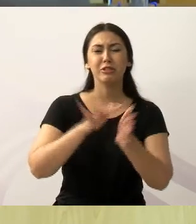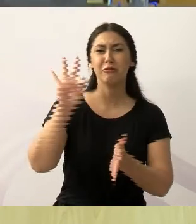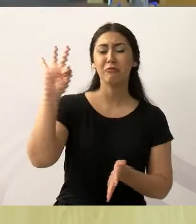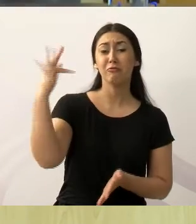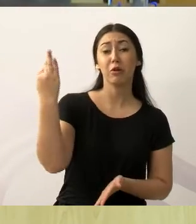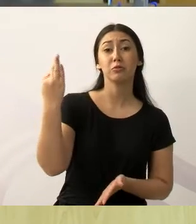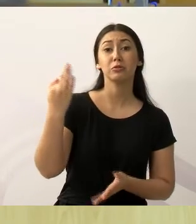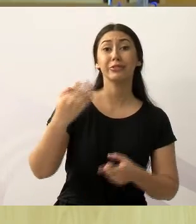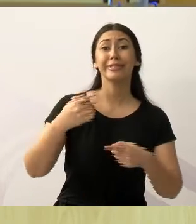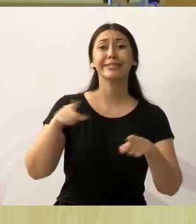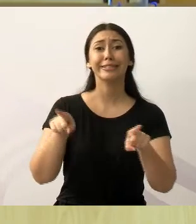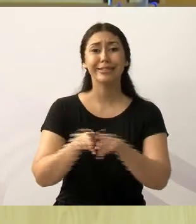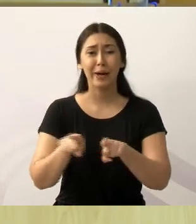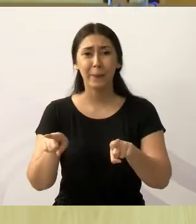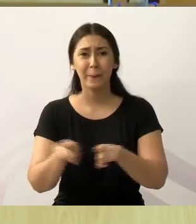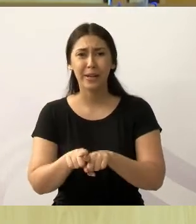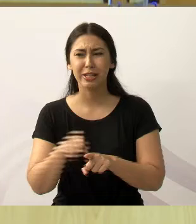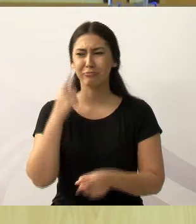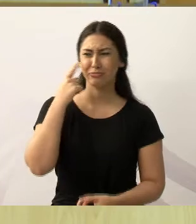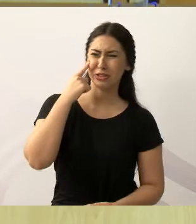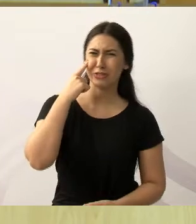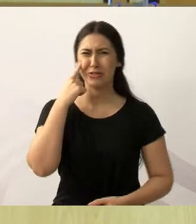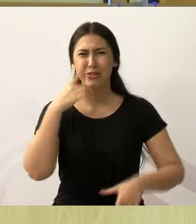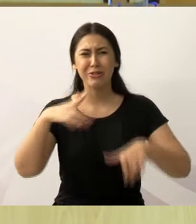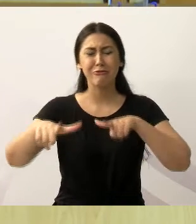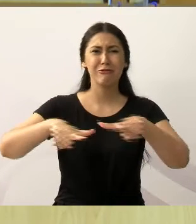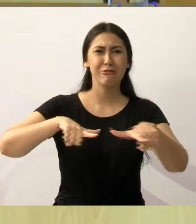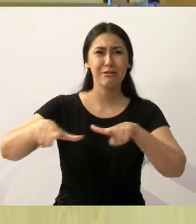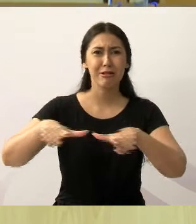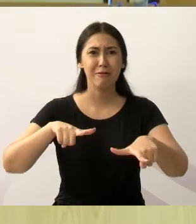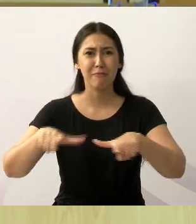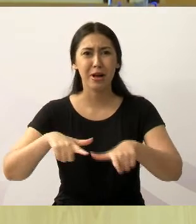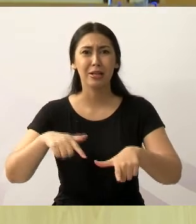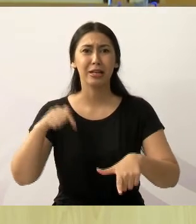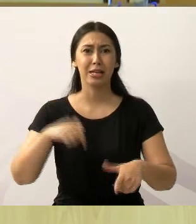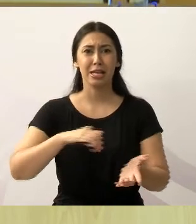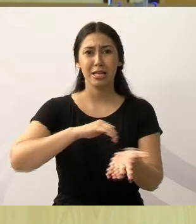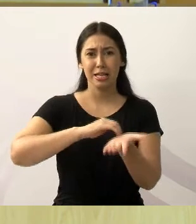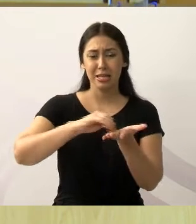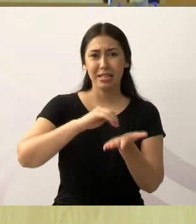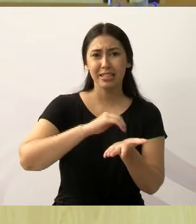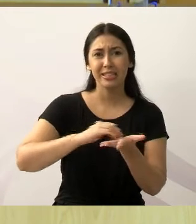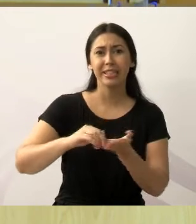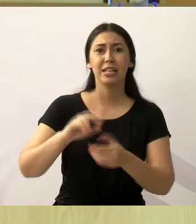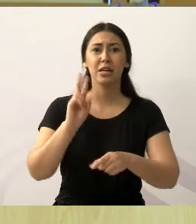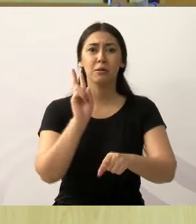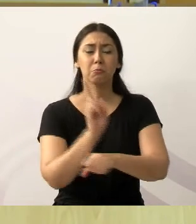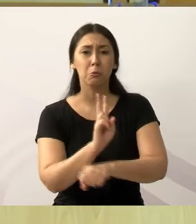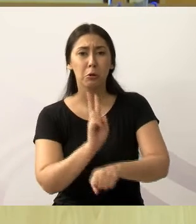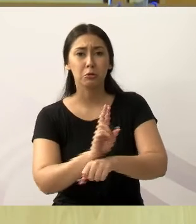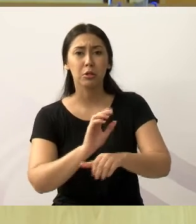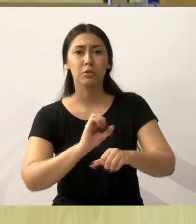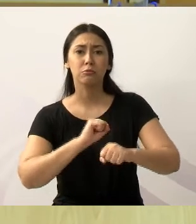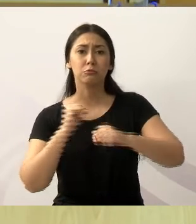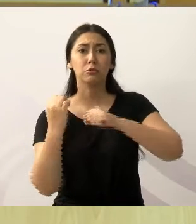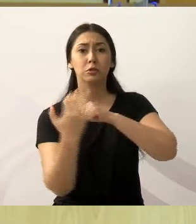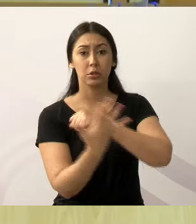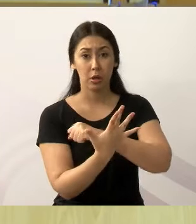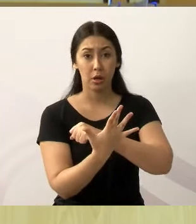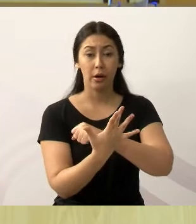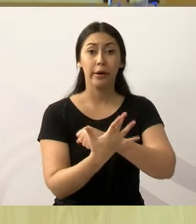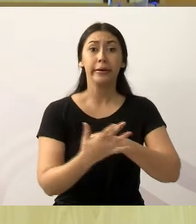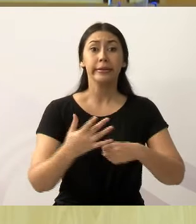colocou em dúvida todo o brilhante trabalho desenvolvido pela oi maria de assistência social de jacareí que